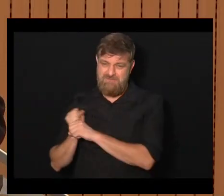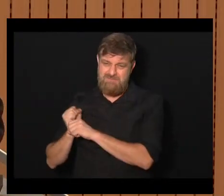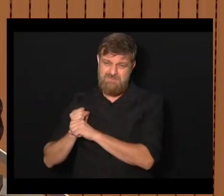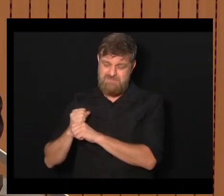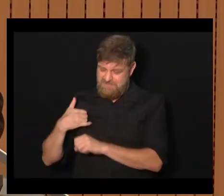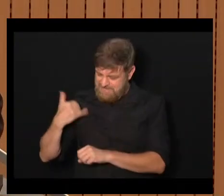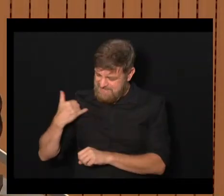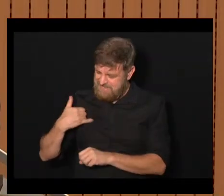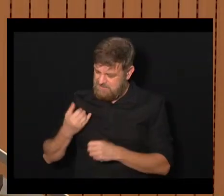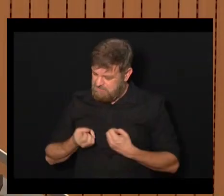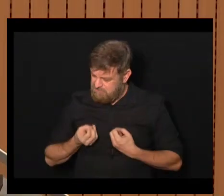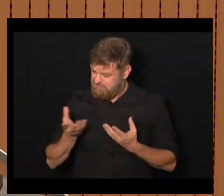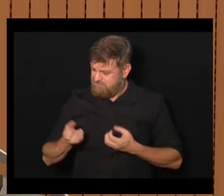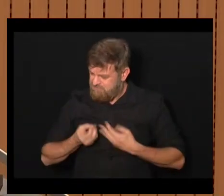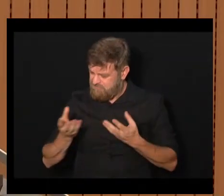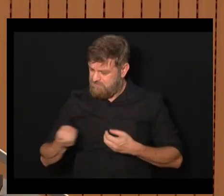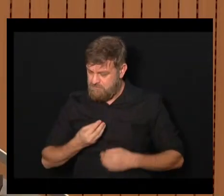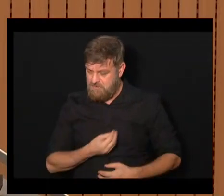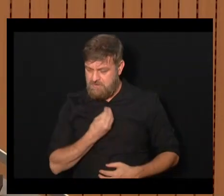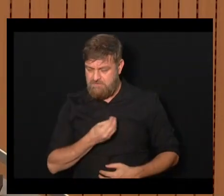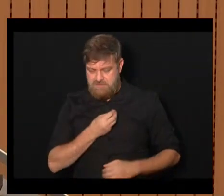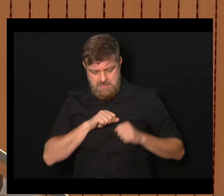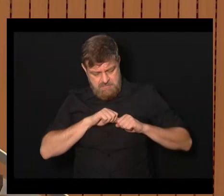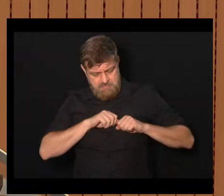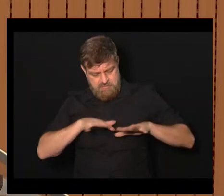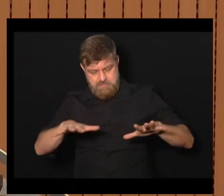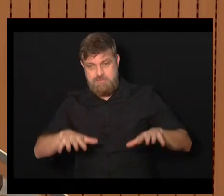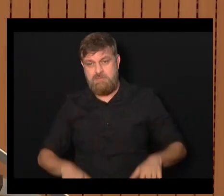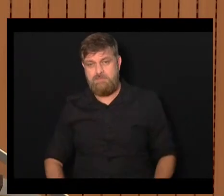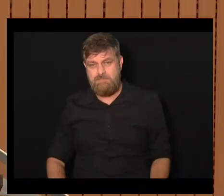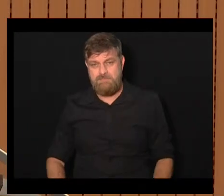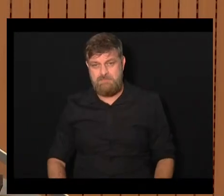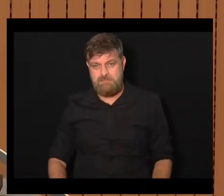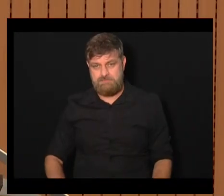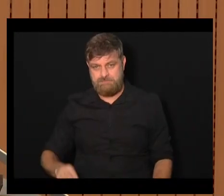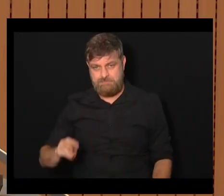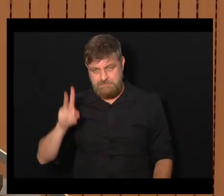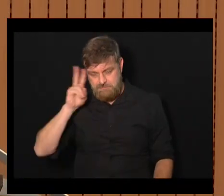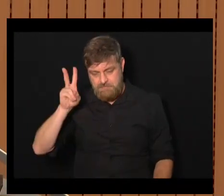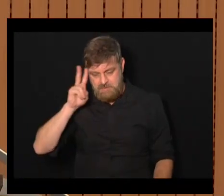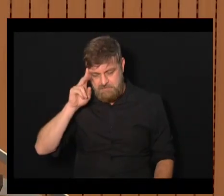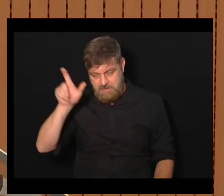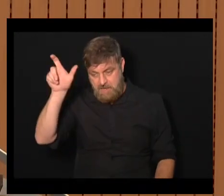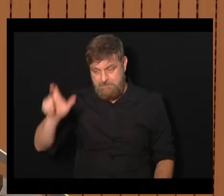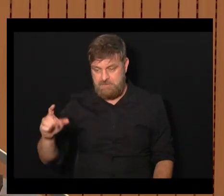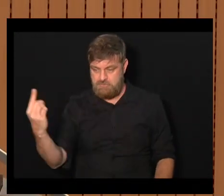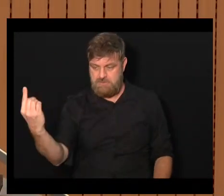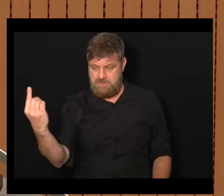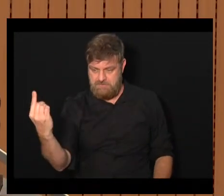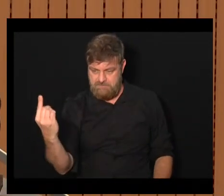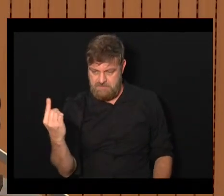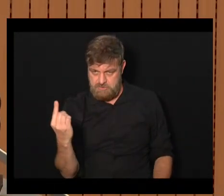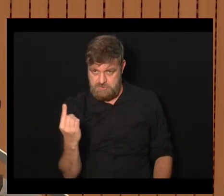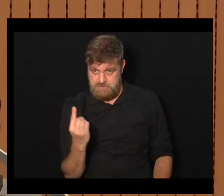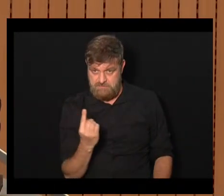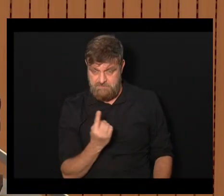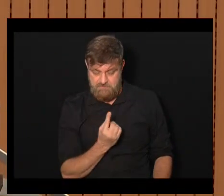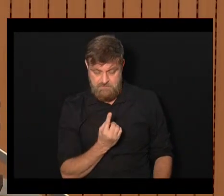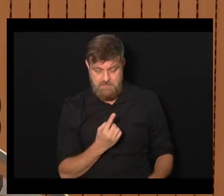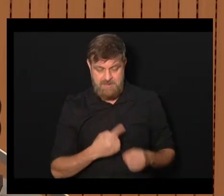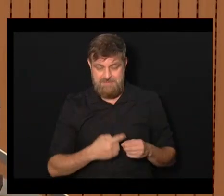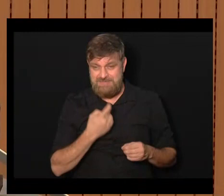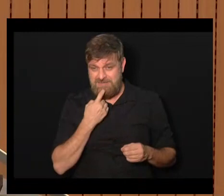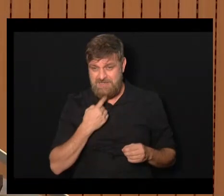expressando alegria e vida. Fica na memória de todos como alguém que veio de fora, mas que mostra que